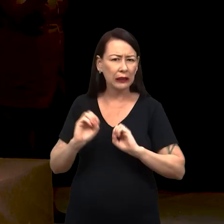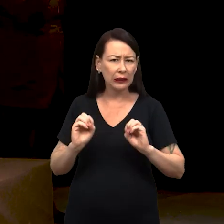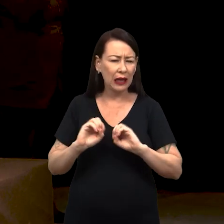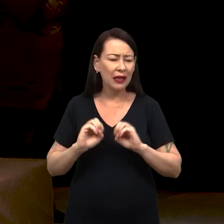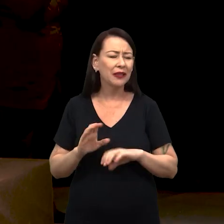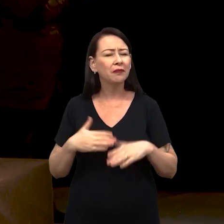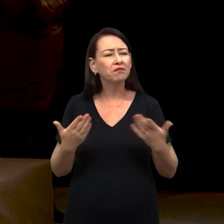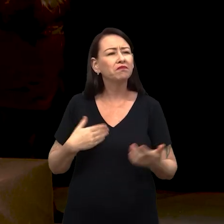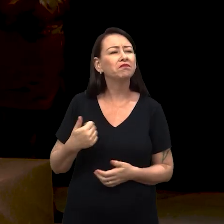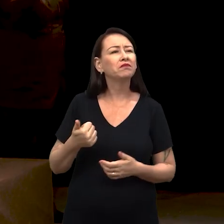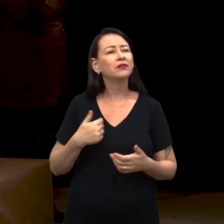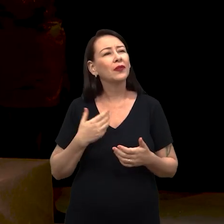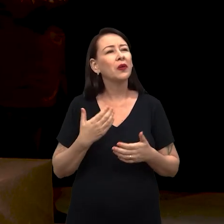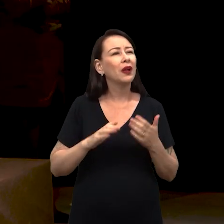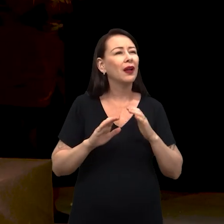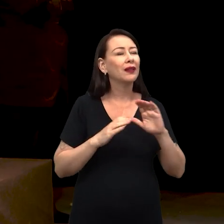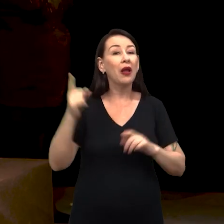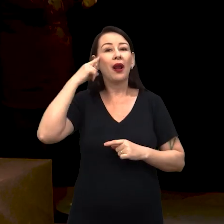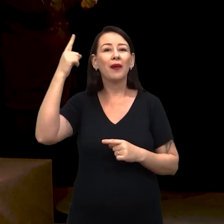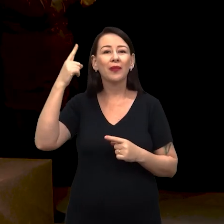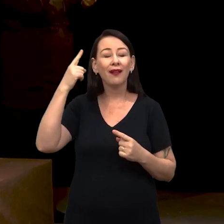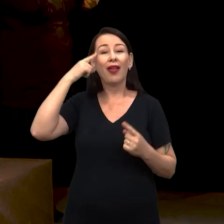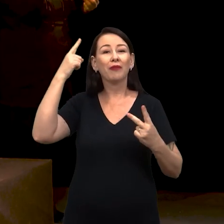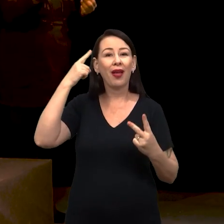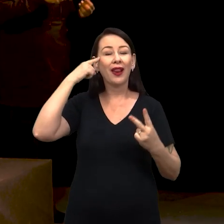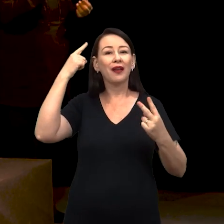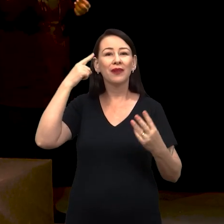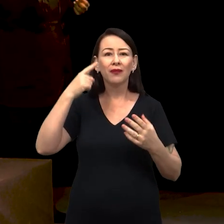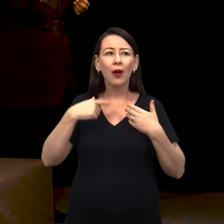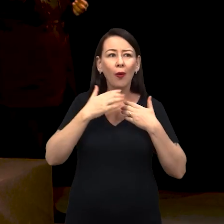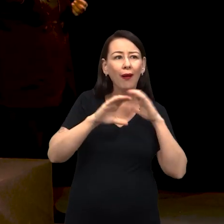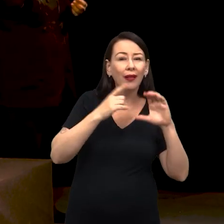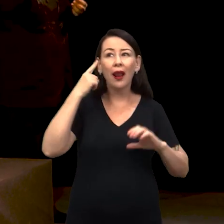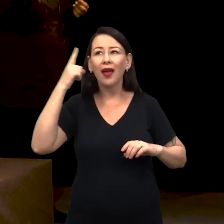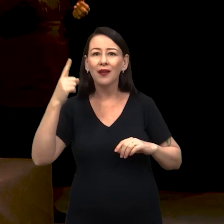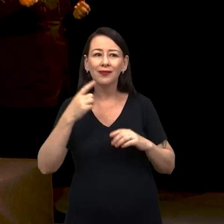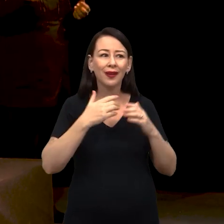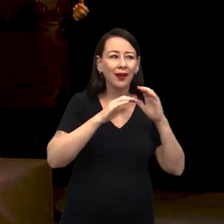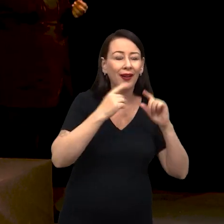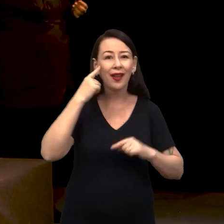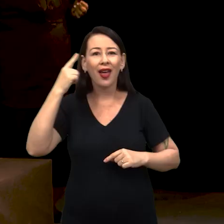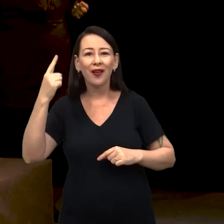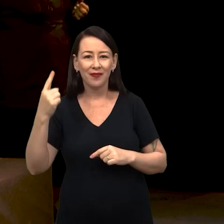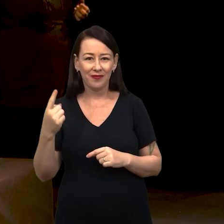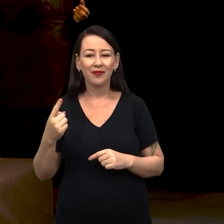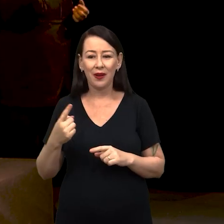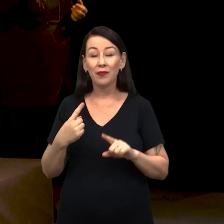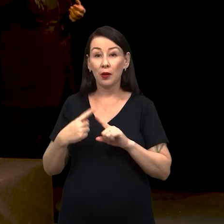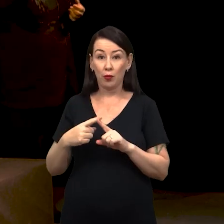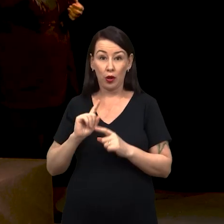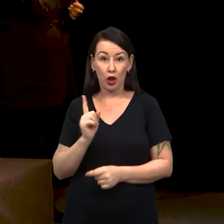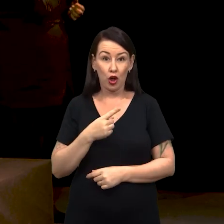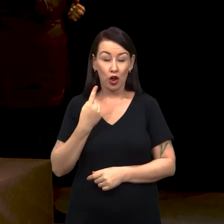eu comecei a cantar. Eu cantava uma, ela lembrava de outra. Eu cantava outra, ela lembrava de outra,